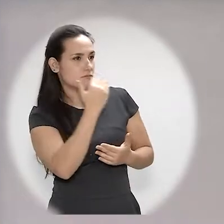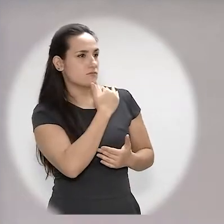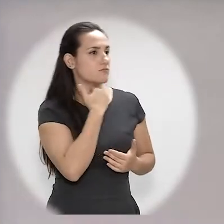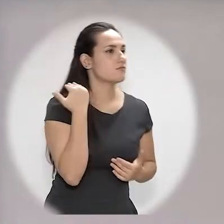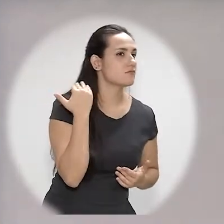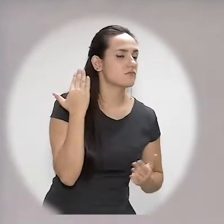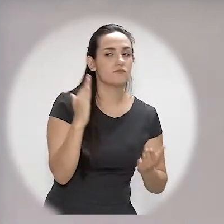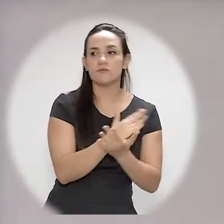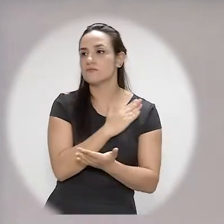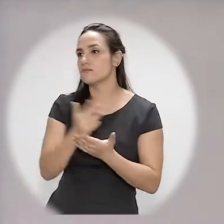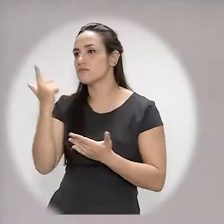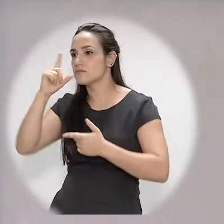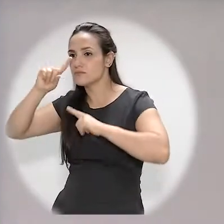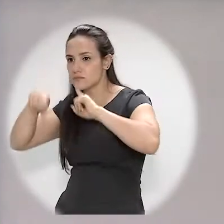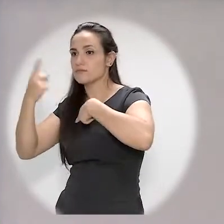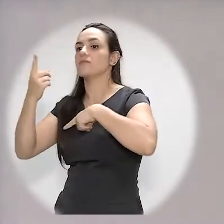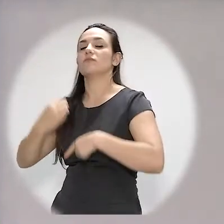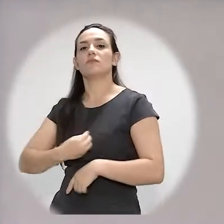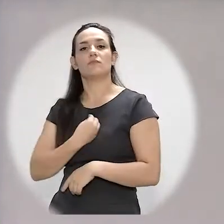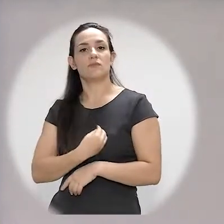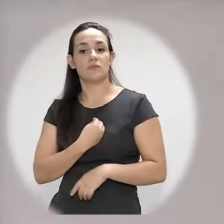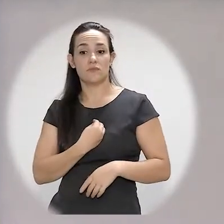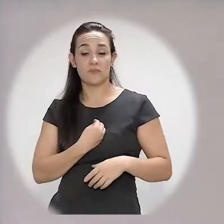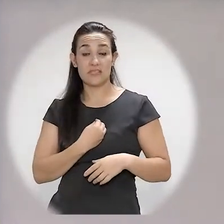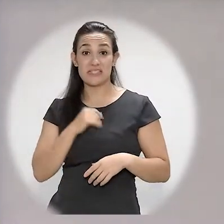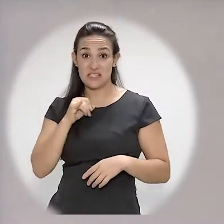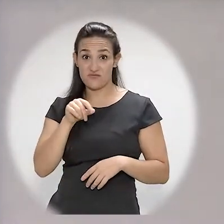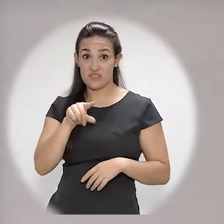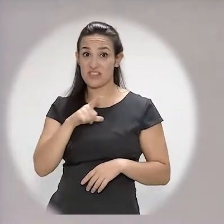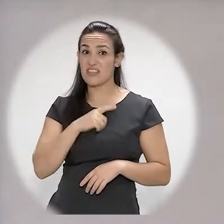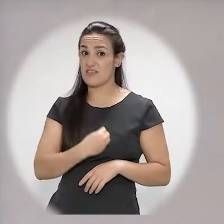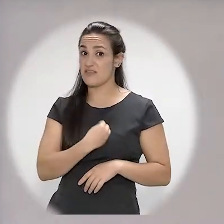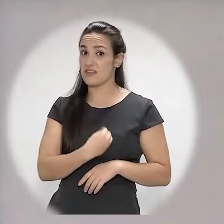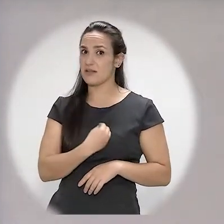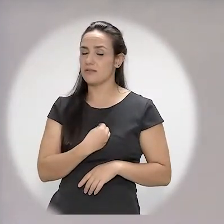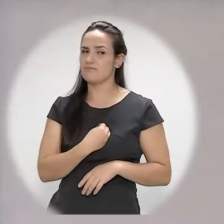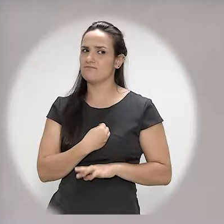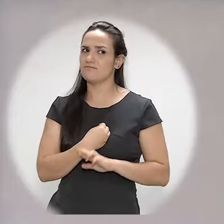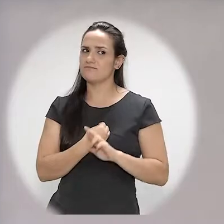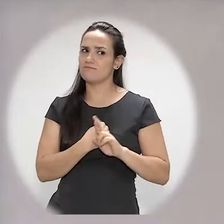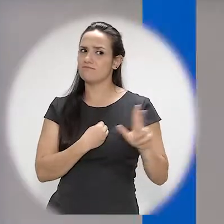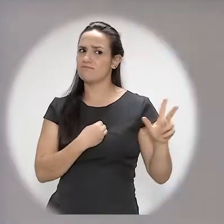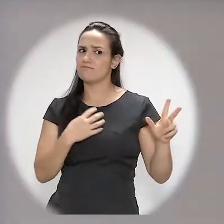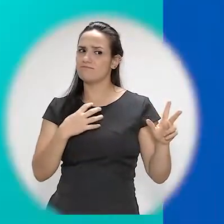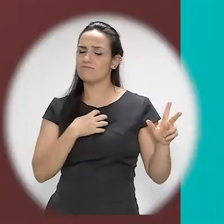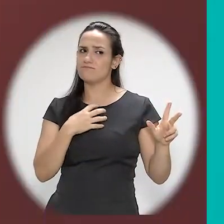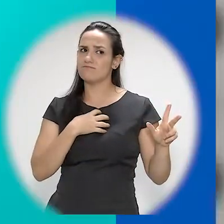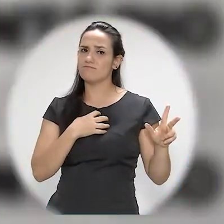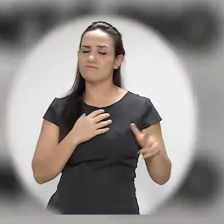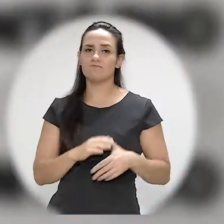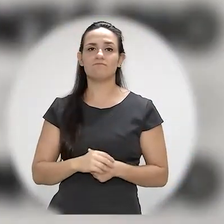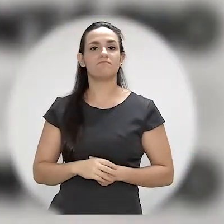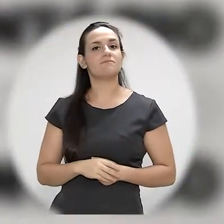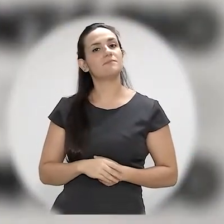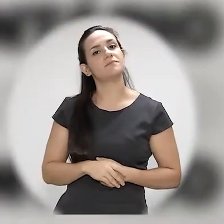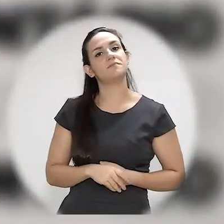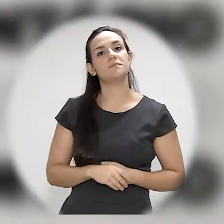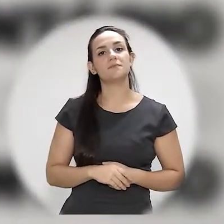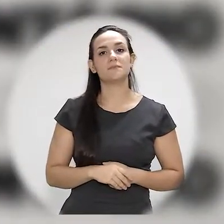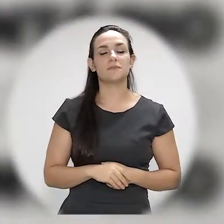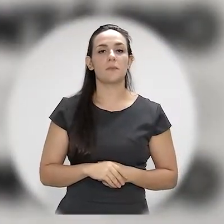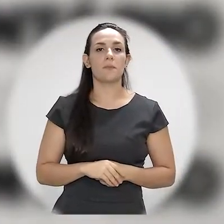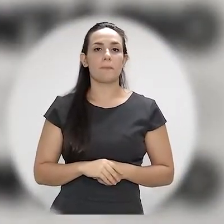e vitória pela vida. Estar vivo hoje tem uma nova resignificação.